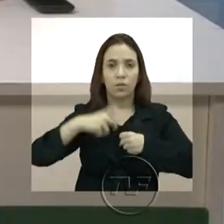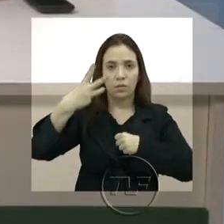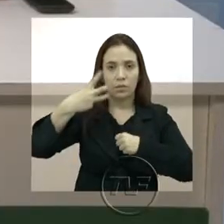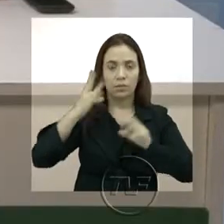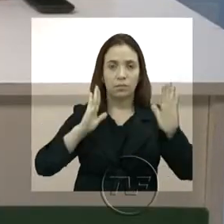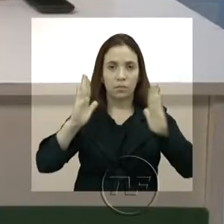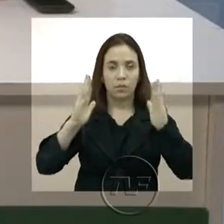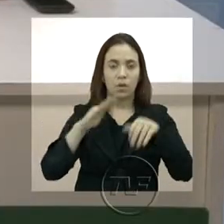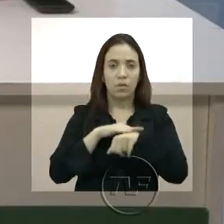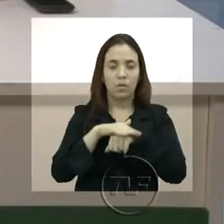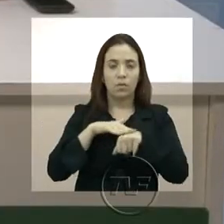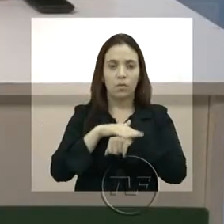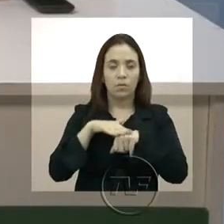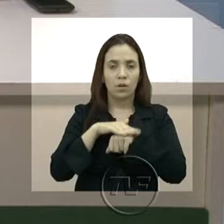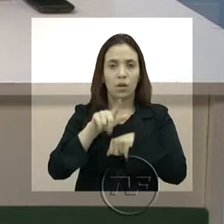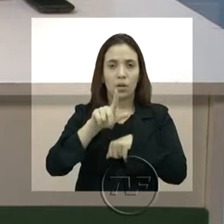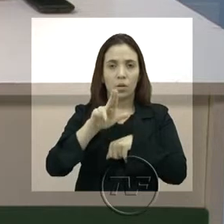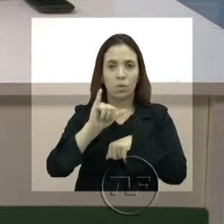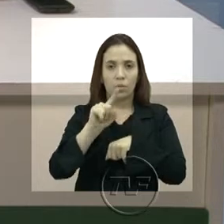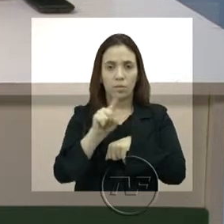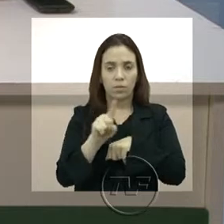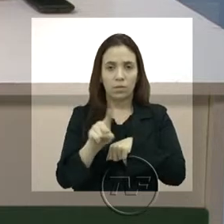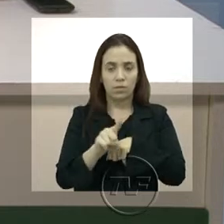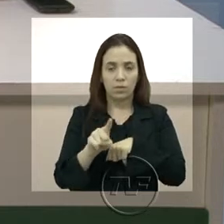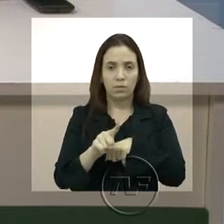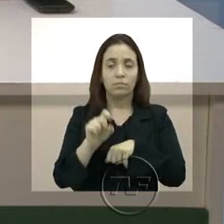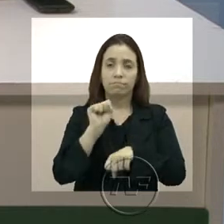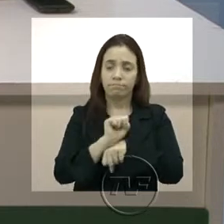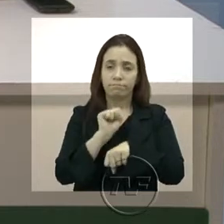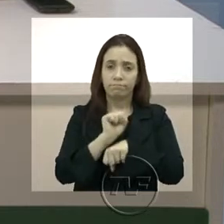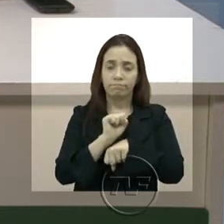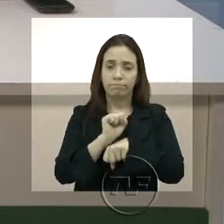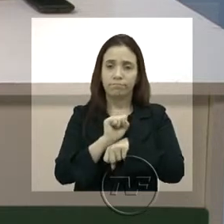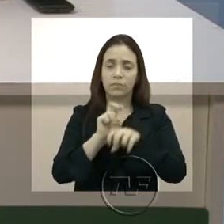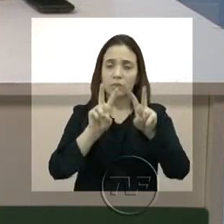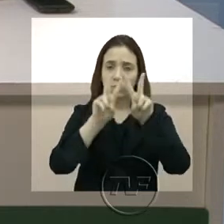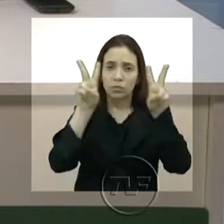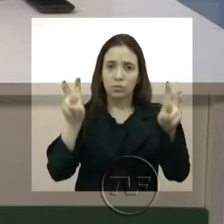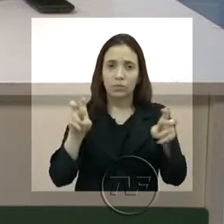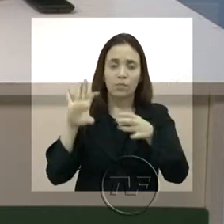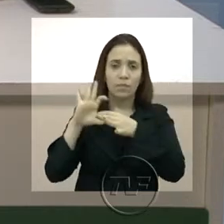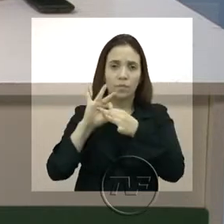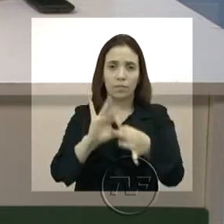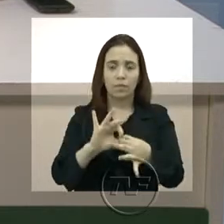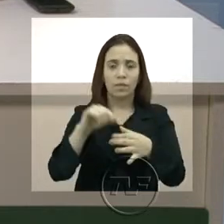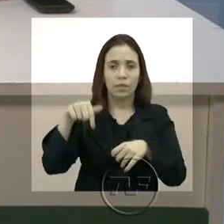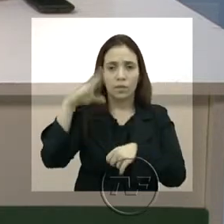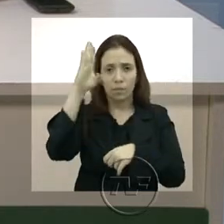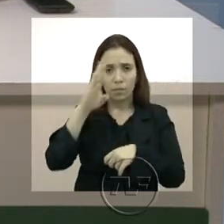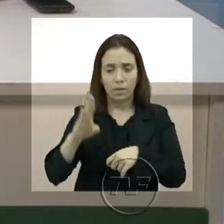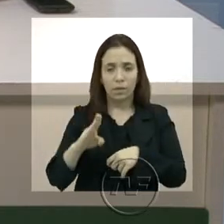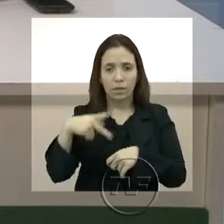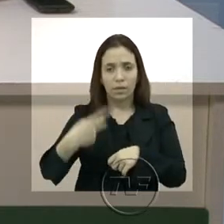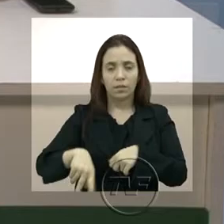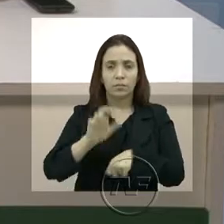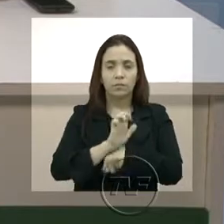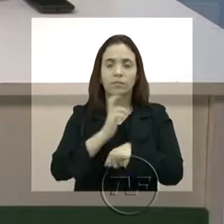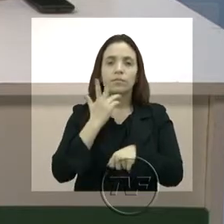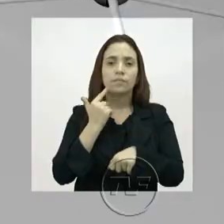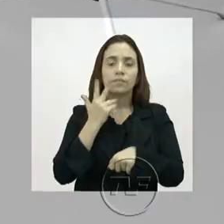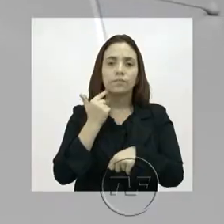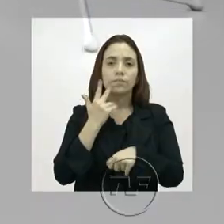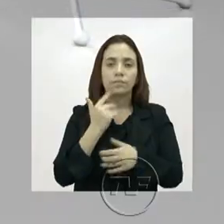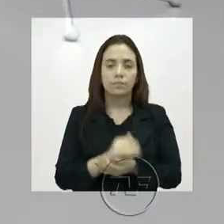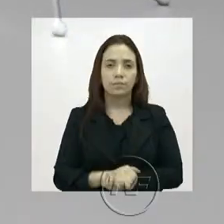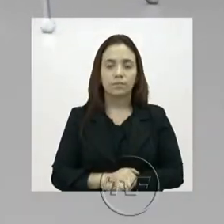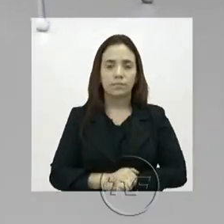bloco, conversando com o consultor político Luiz Cláudio Ferreira Barbosa sobre o contexto do país, do estado do Ceará e do município de Fortaleza.